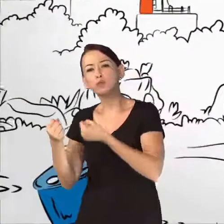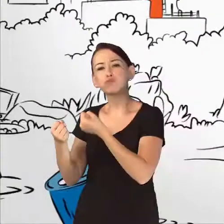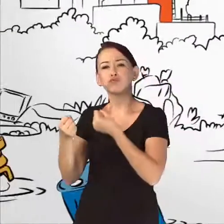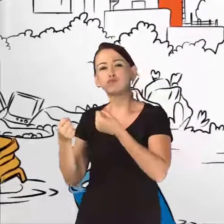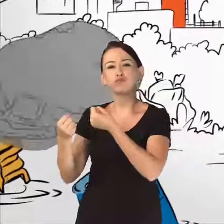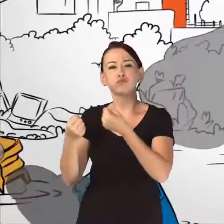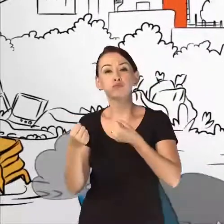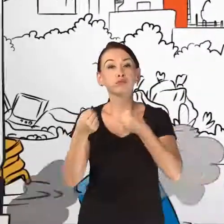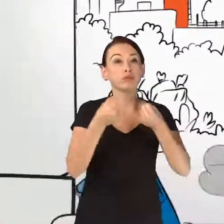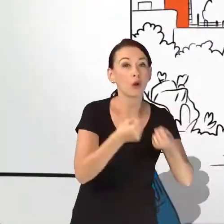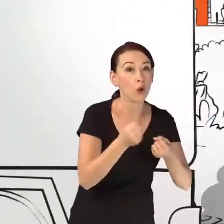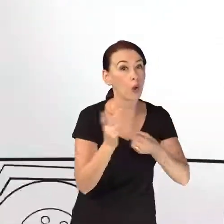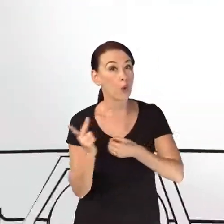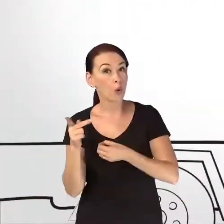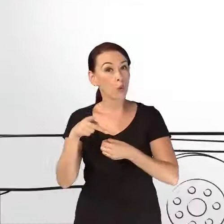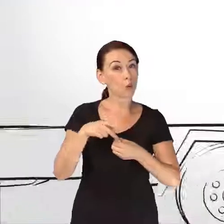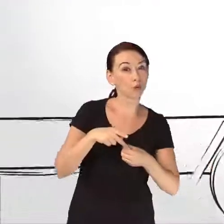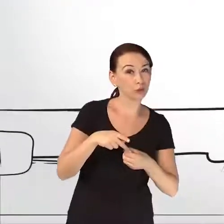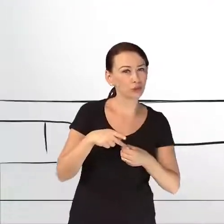para o transporte.